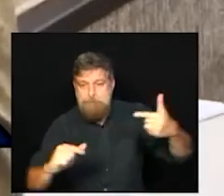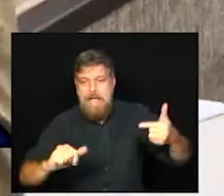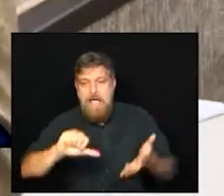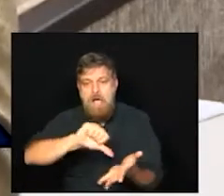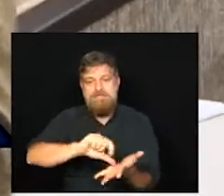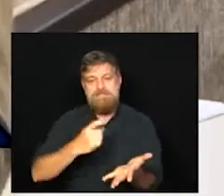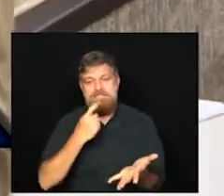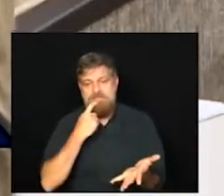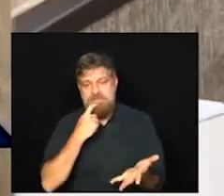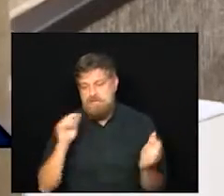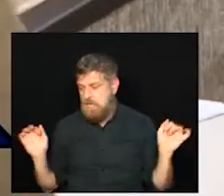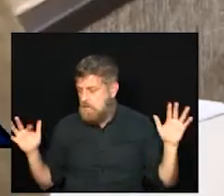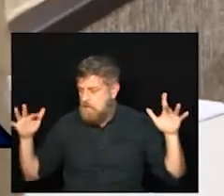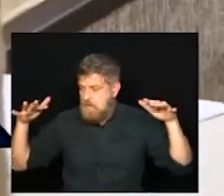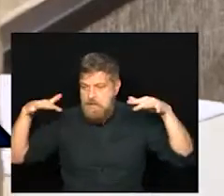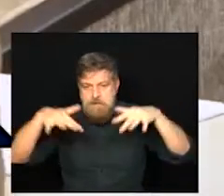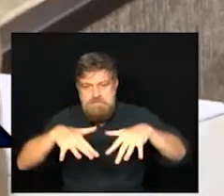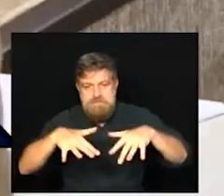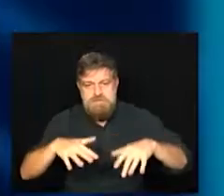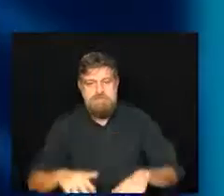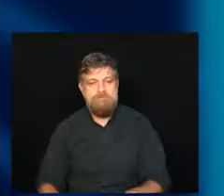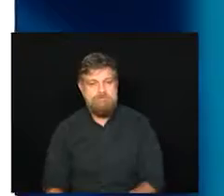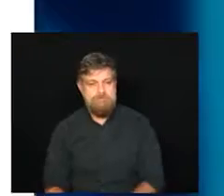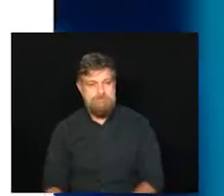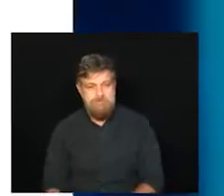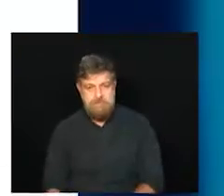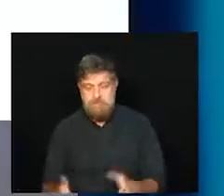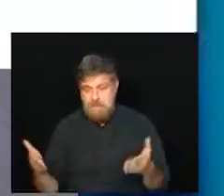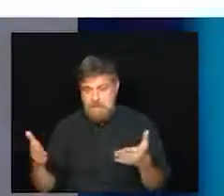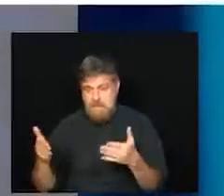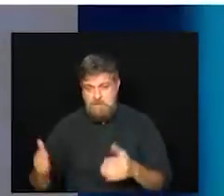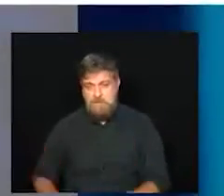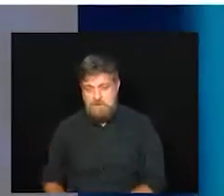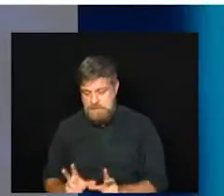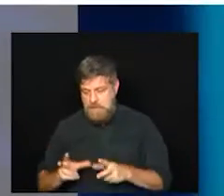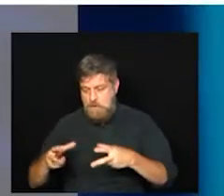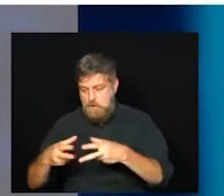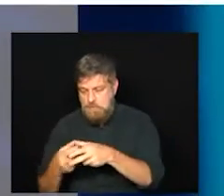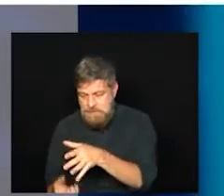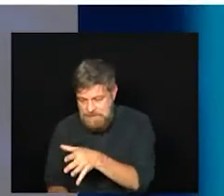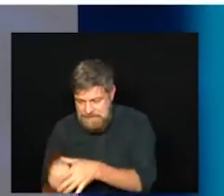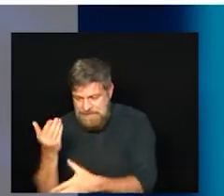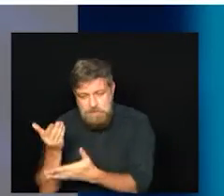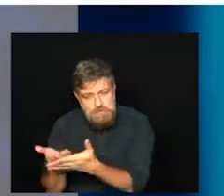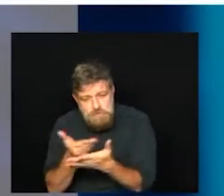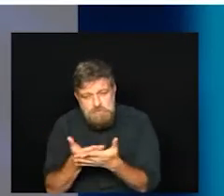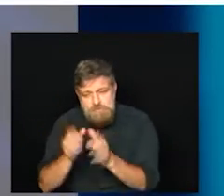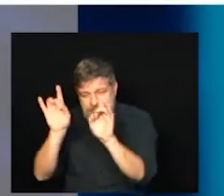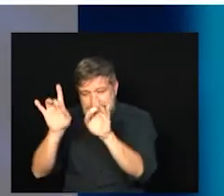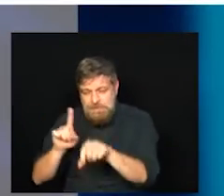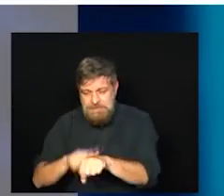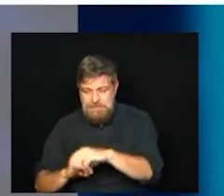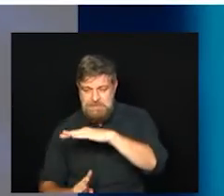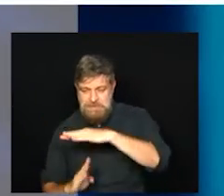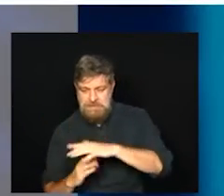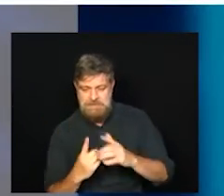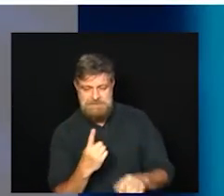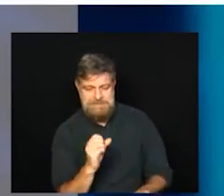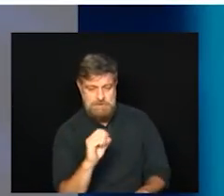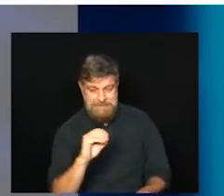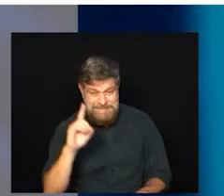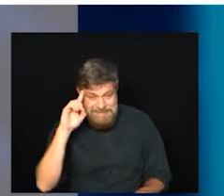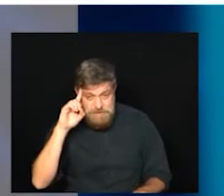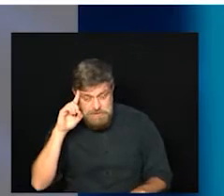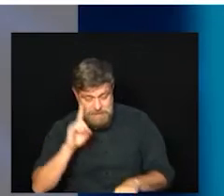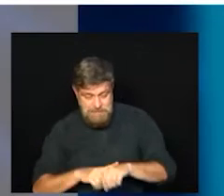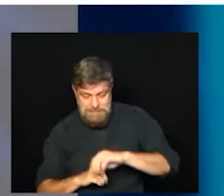e trazer de novo a vida para o centro da cidade de Campinas. Agora formada, a Comissão Especial de Estudos terá um prazo de 180 dias